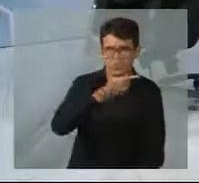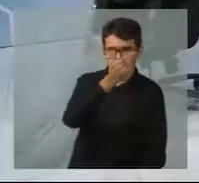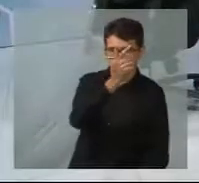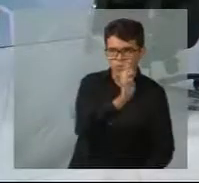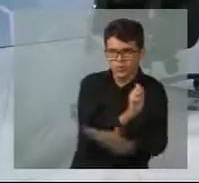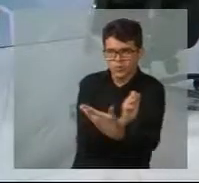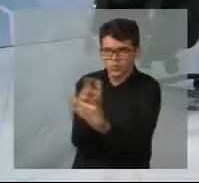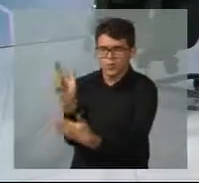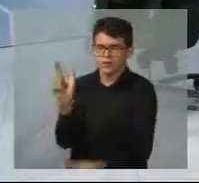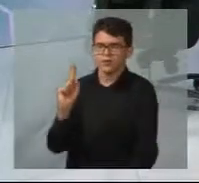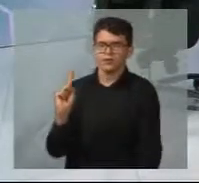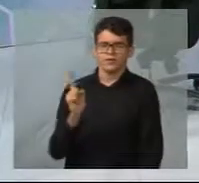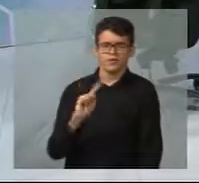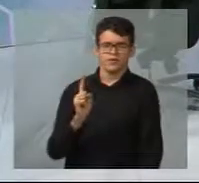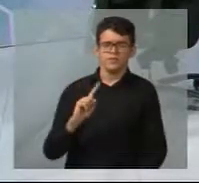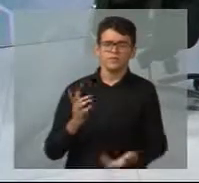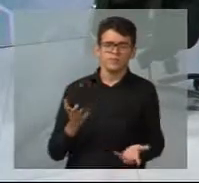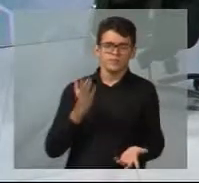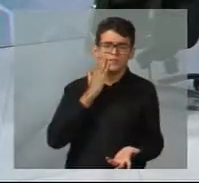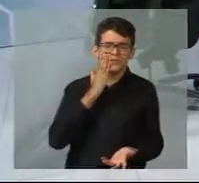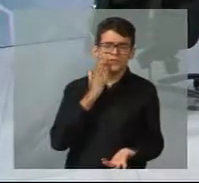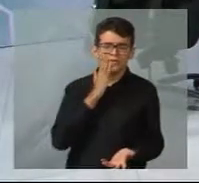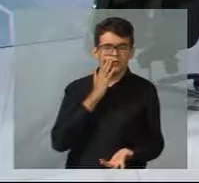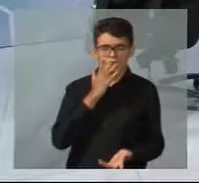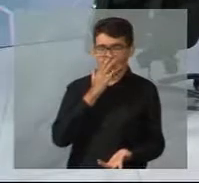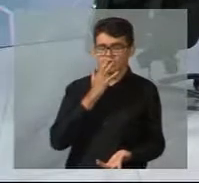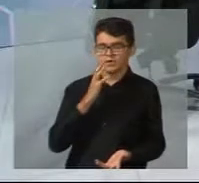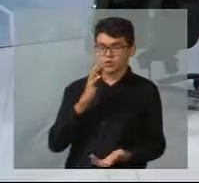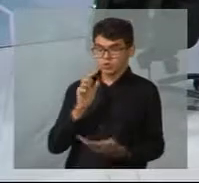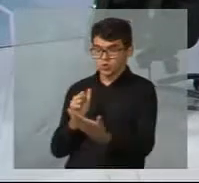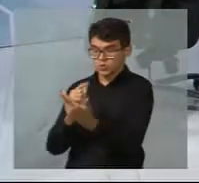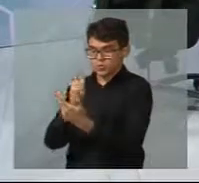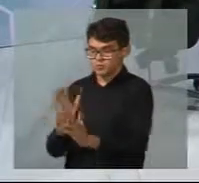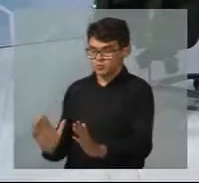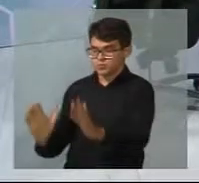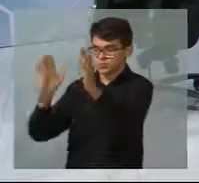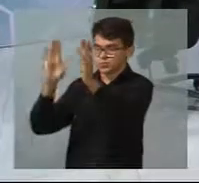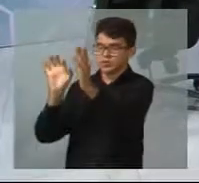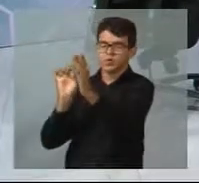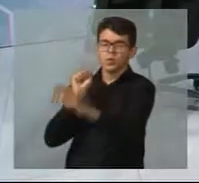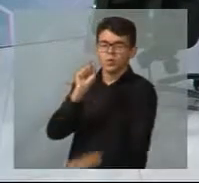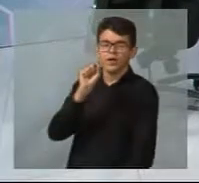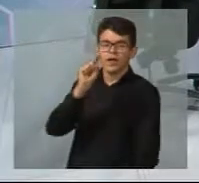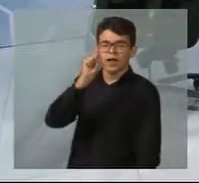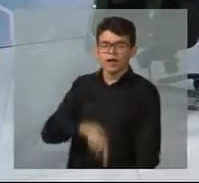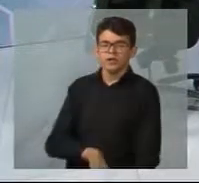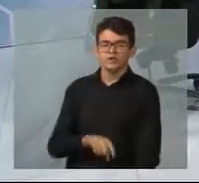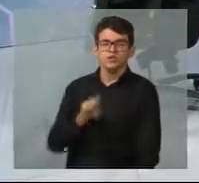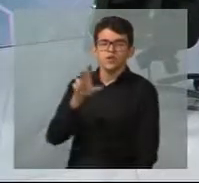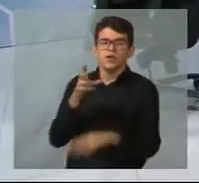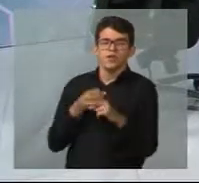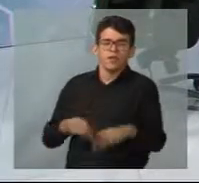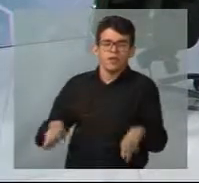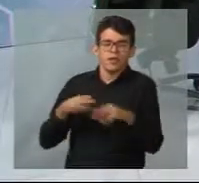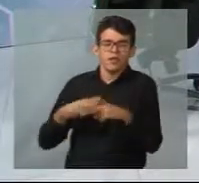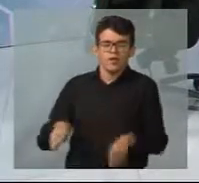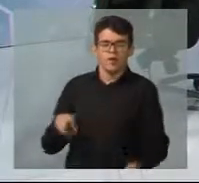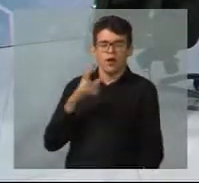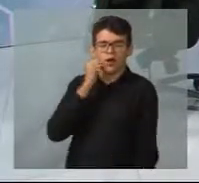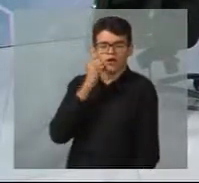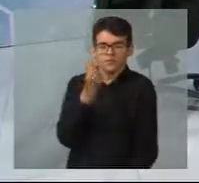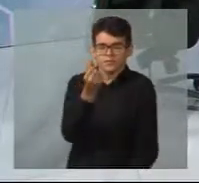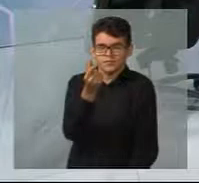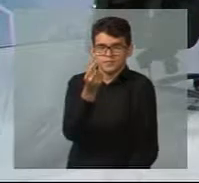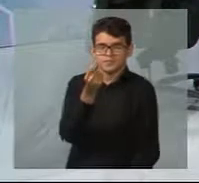ser alguém que quer esconder uma fortuna. E isso é uma prova lógico formal. Além disso, tem uma declaração de